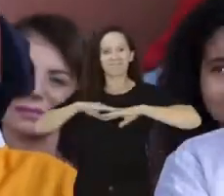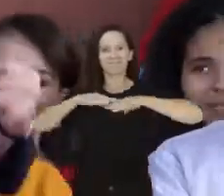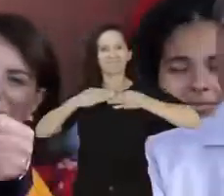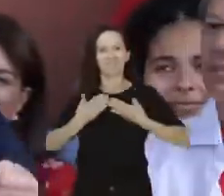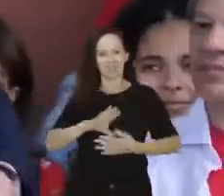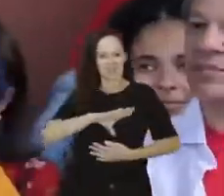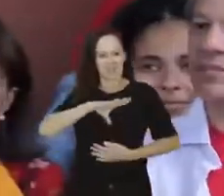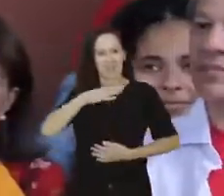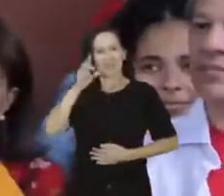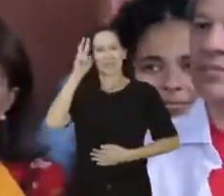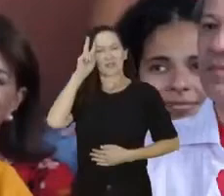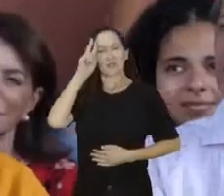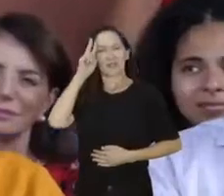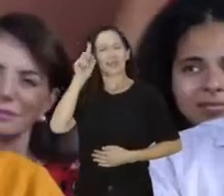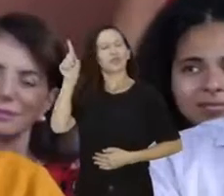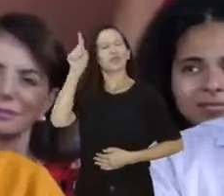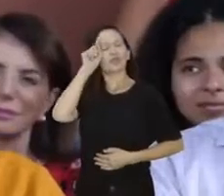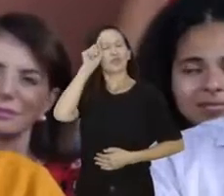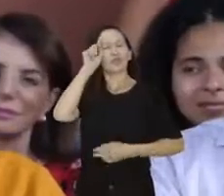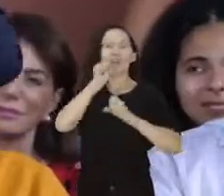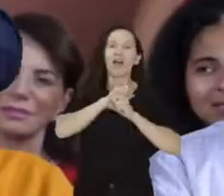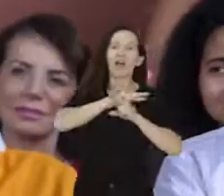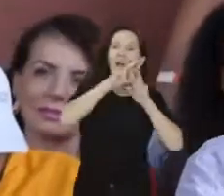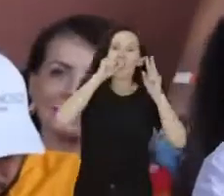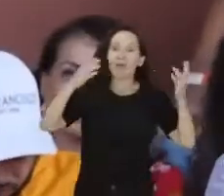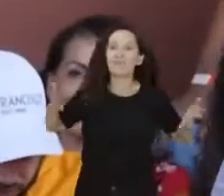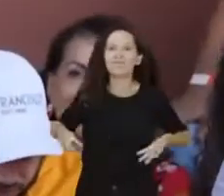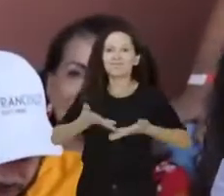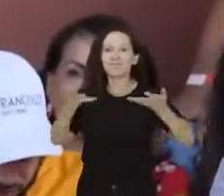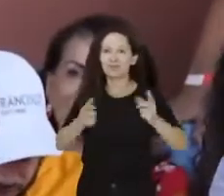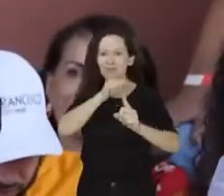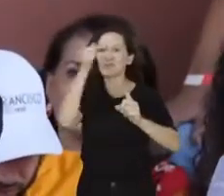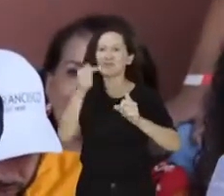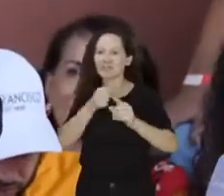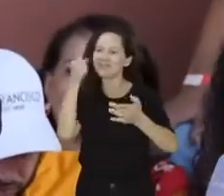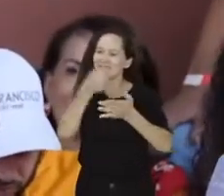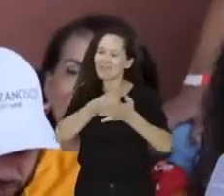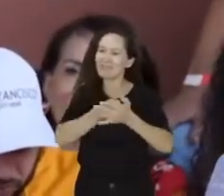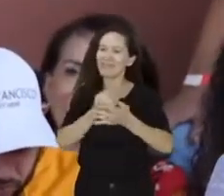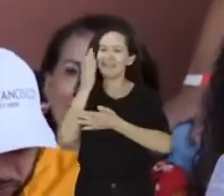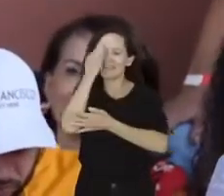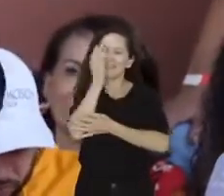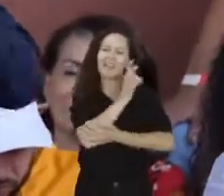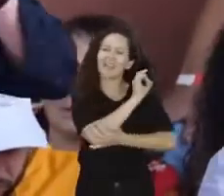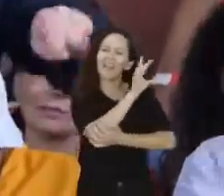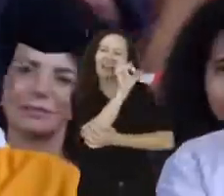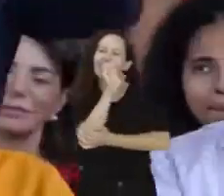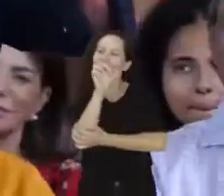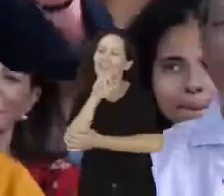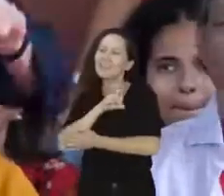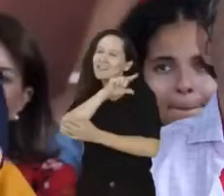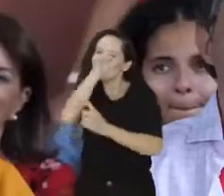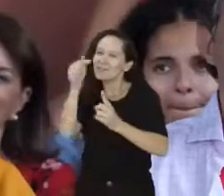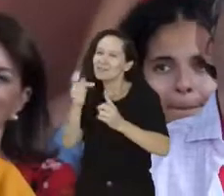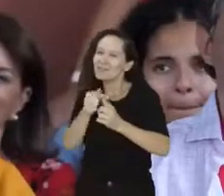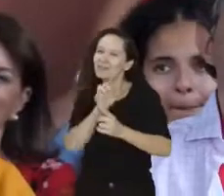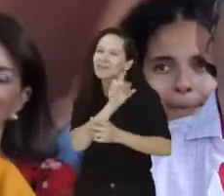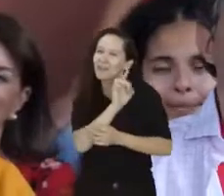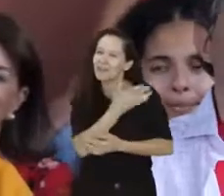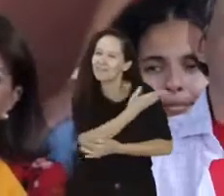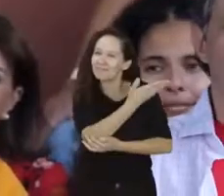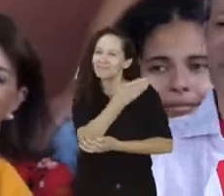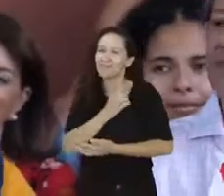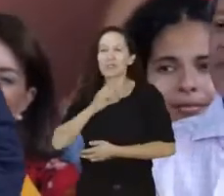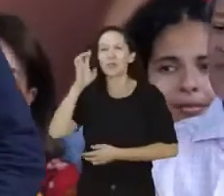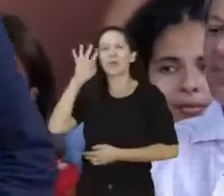levanta todo dia motivado. E eu sei que cada um tem uma causa. Eu sei que cada um de vocês tem um sonho. E